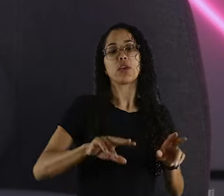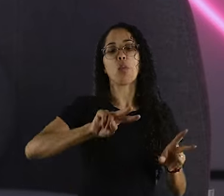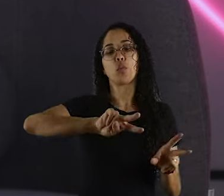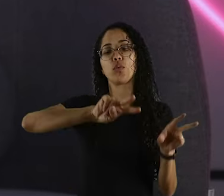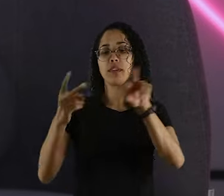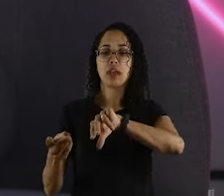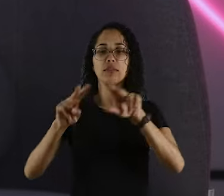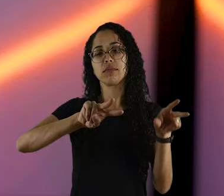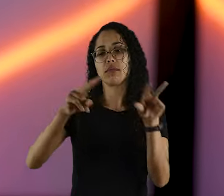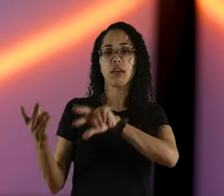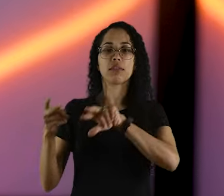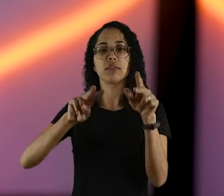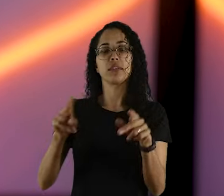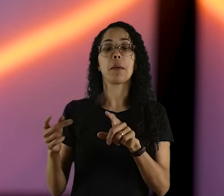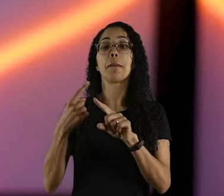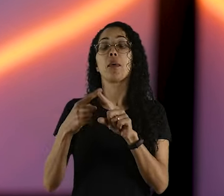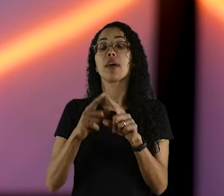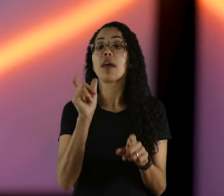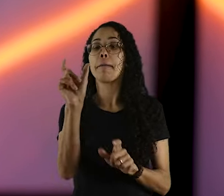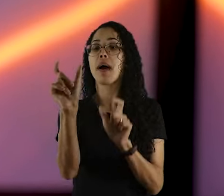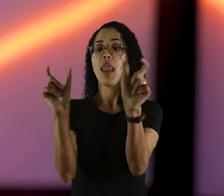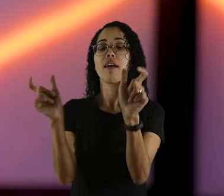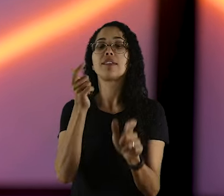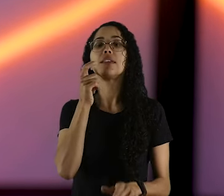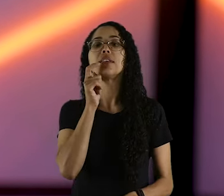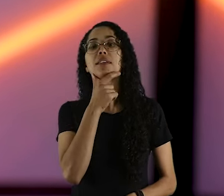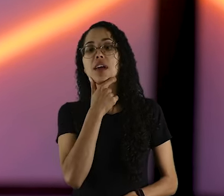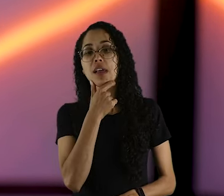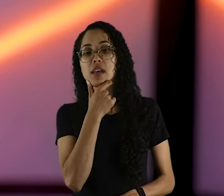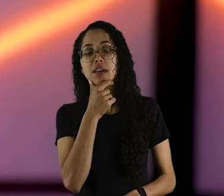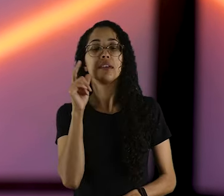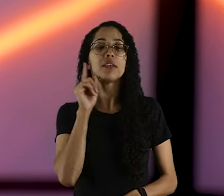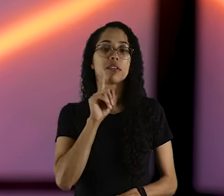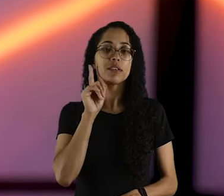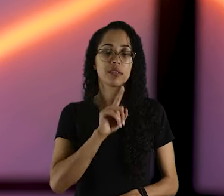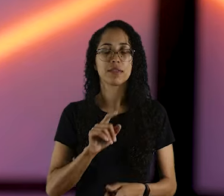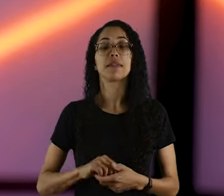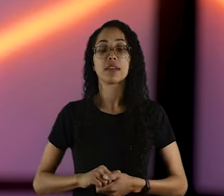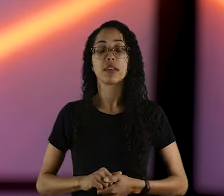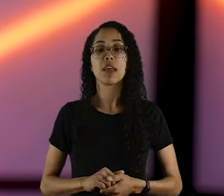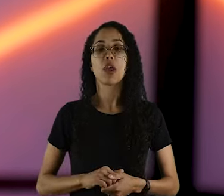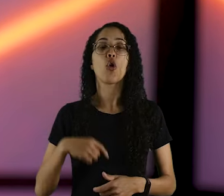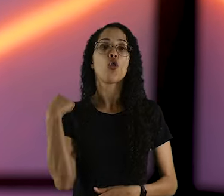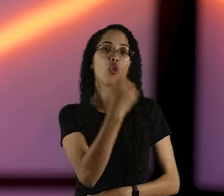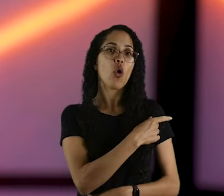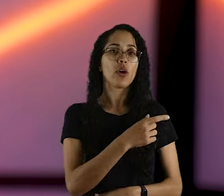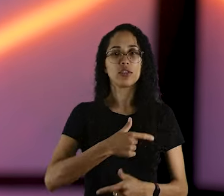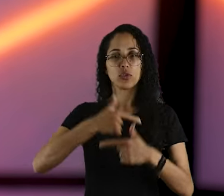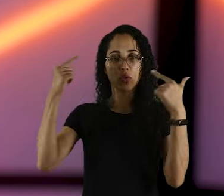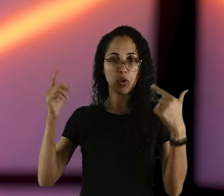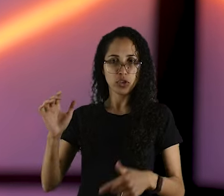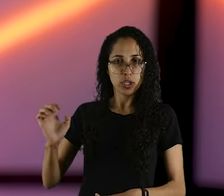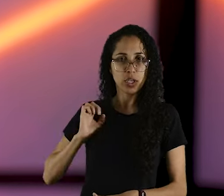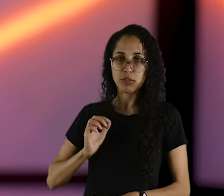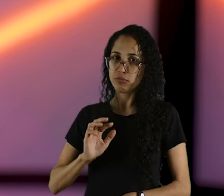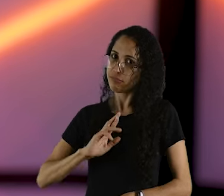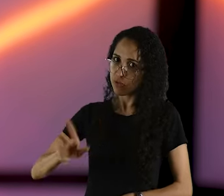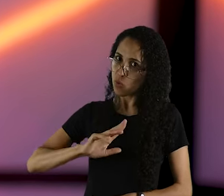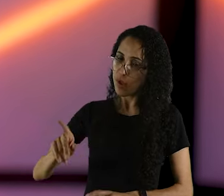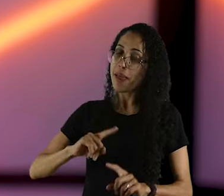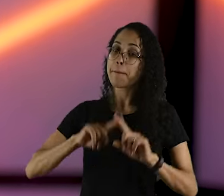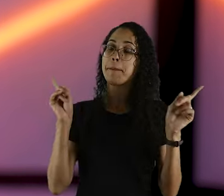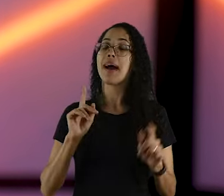Google Tradutor e traduzia. A gente não teve sorte de nascer rico, mas a gente teve a sorte de nascer com uma boa capacidade de